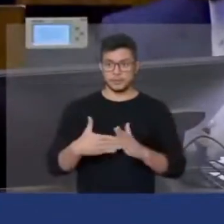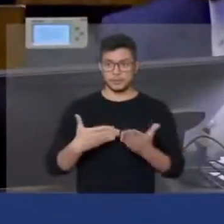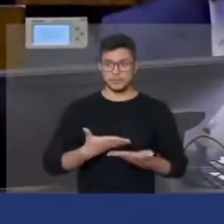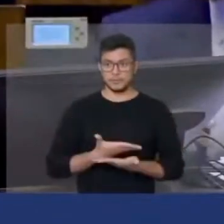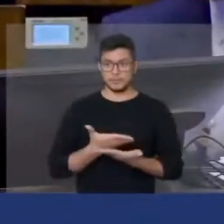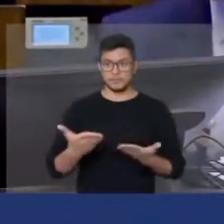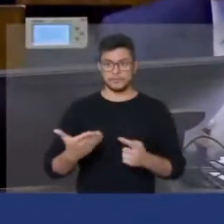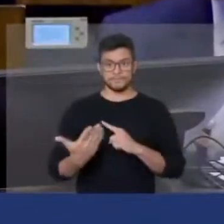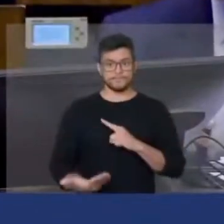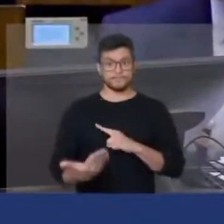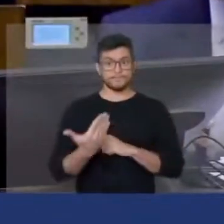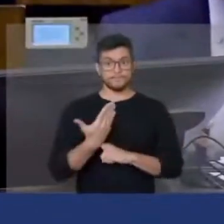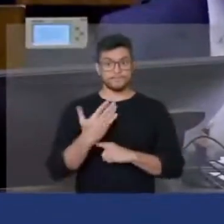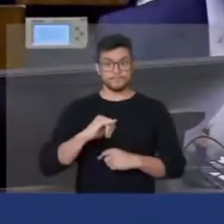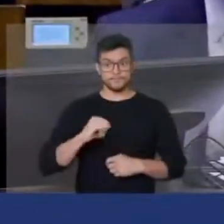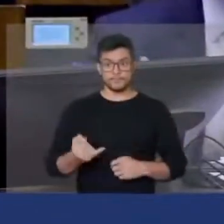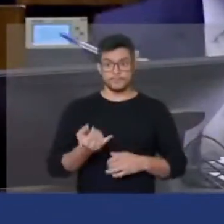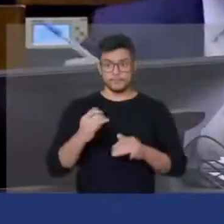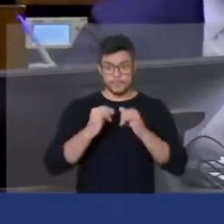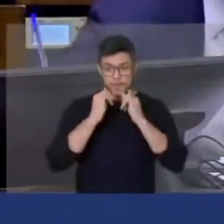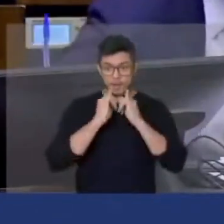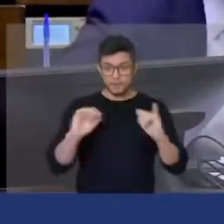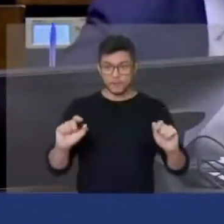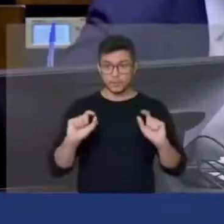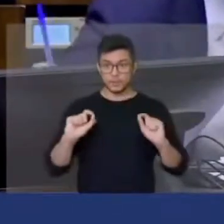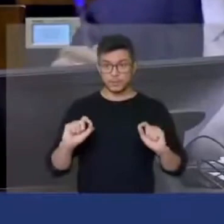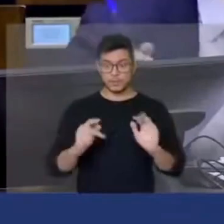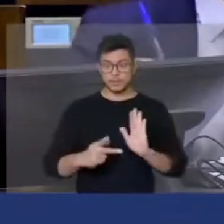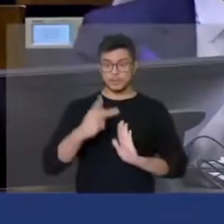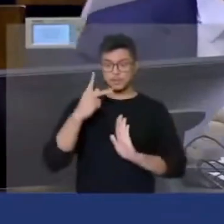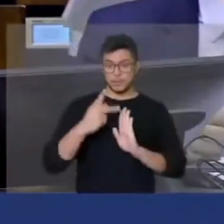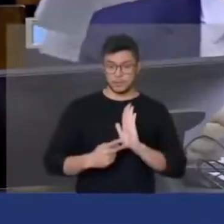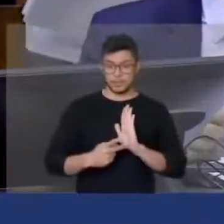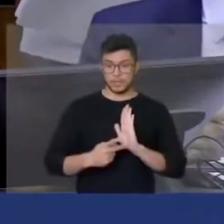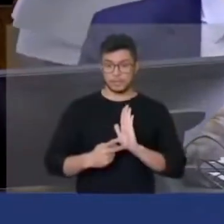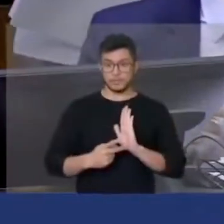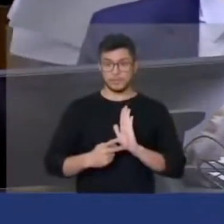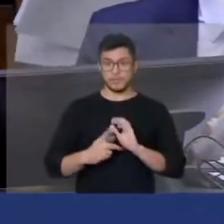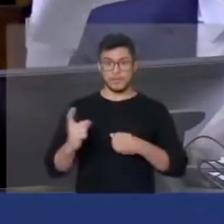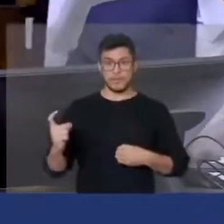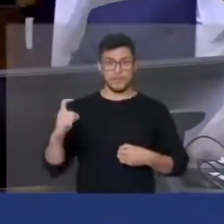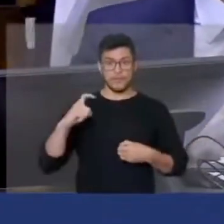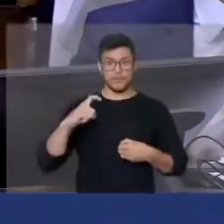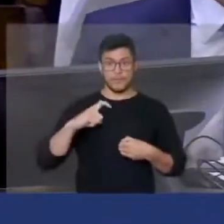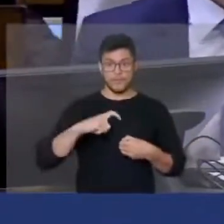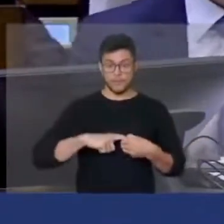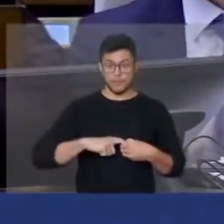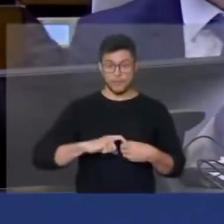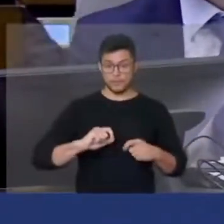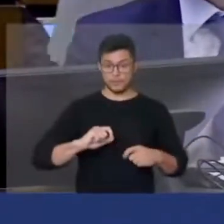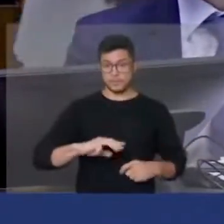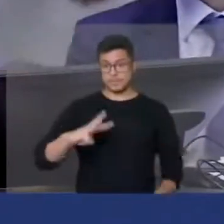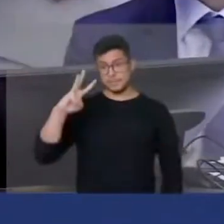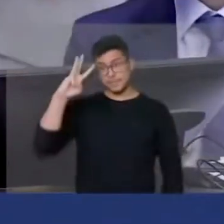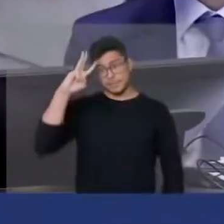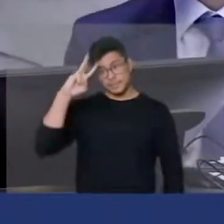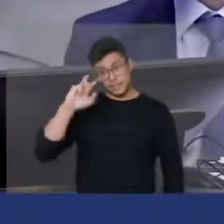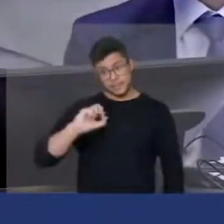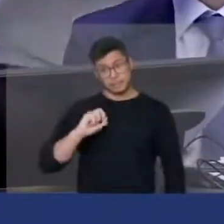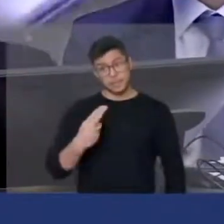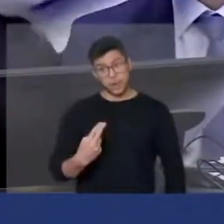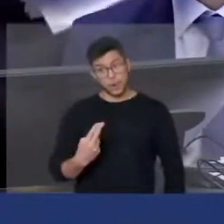o presidente da Câmara tu Lira foi quem construiu a maioria necessária para urgência foi uma amostra grátis do que significa